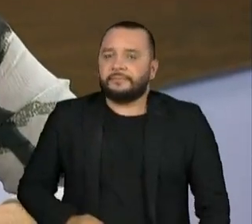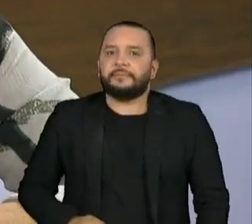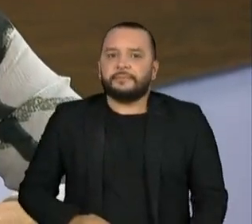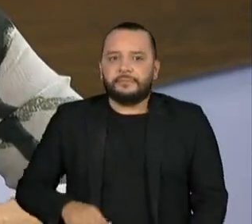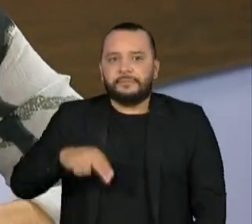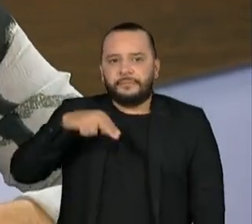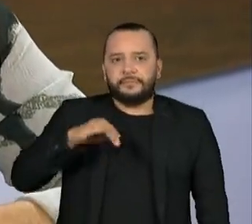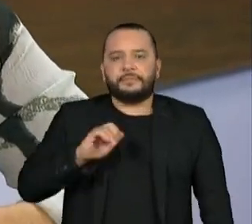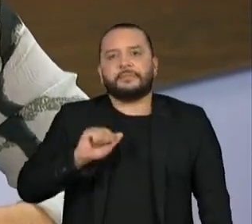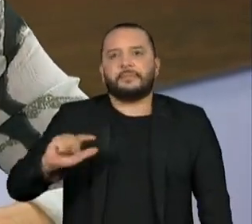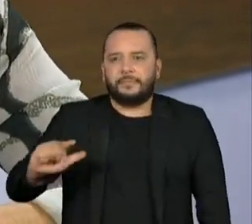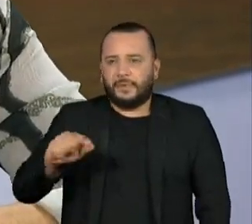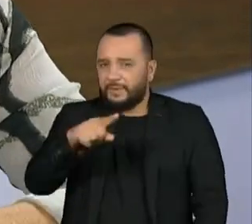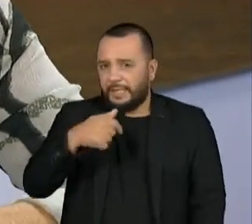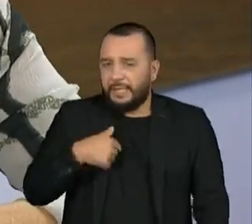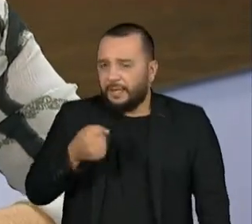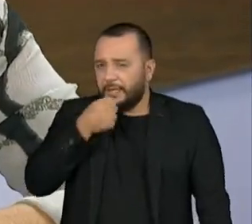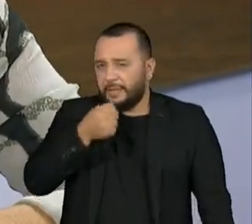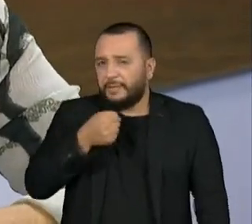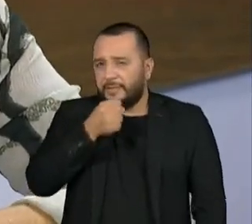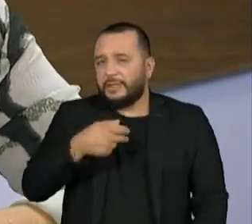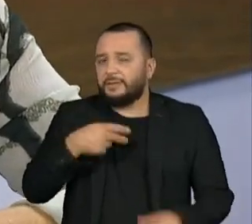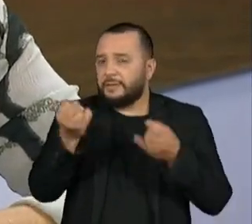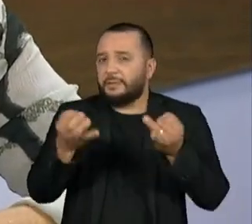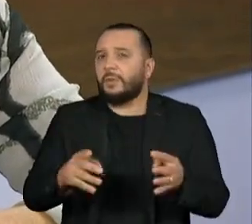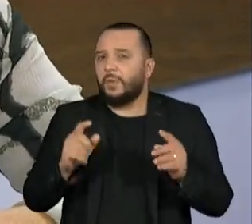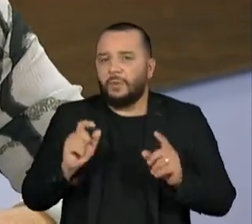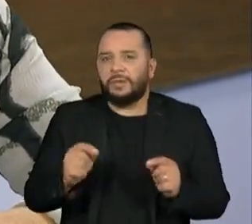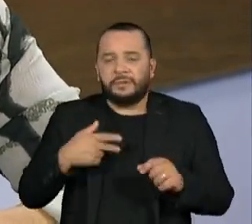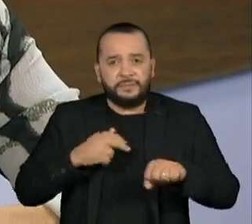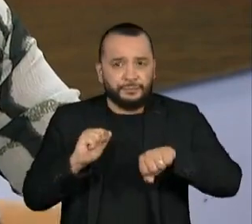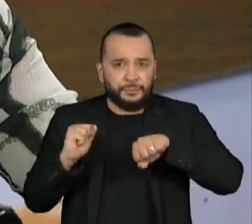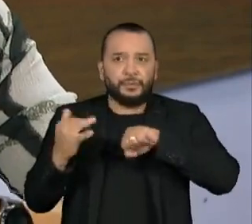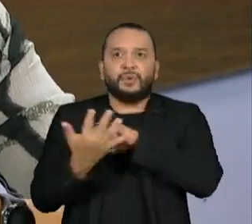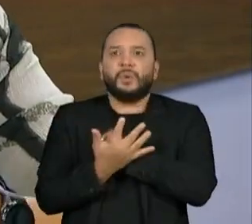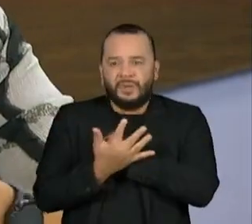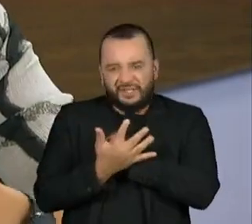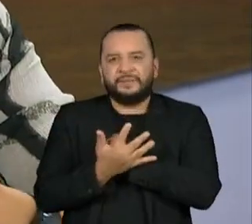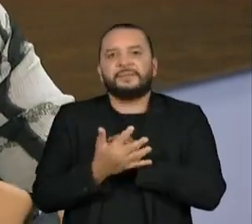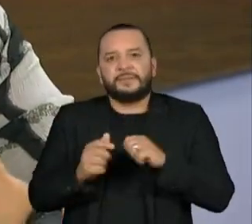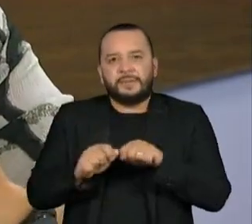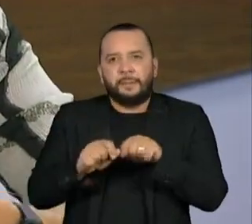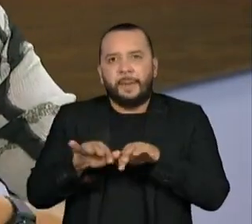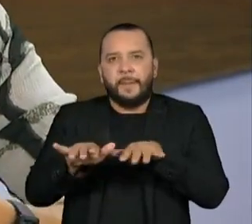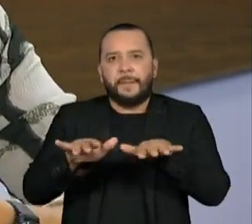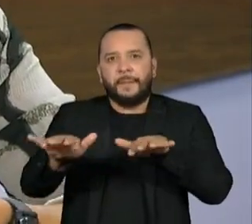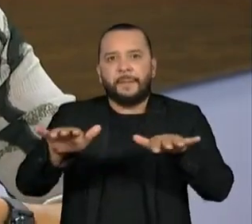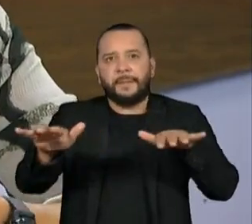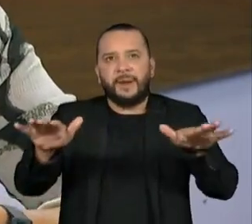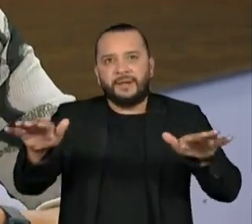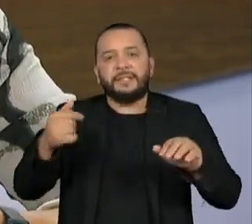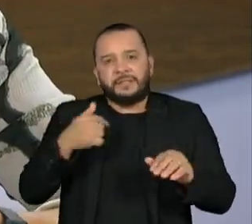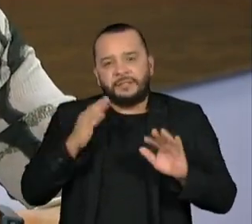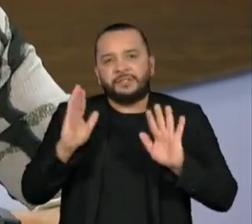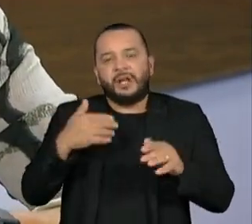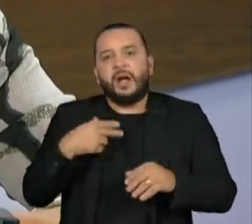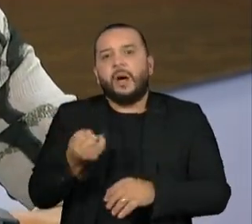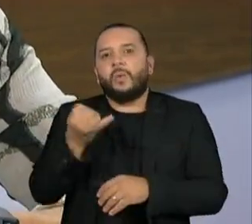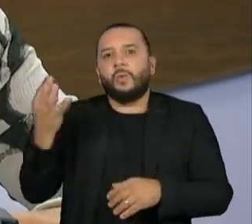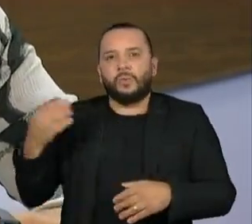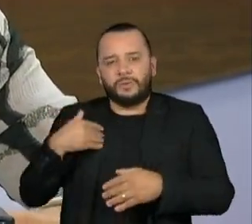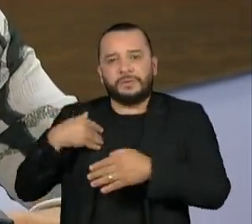Em entrevistas recentes, você disse que a pandemia diminuiu o apelo eleitoral de